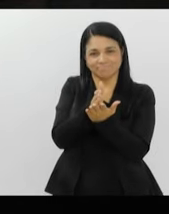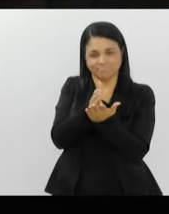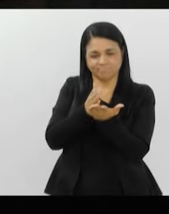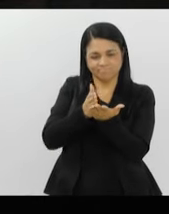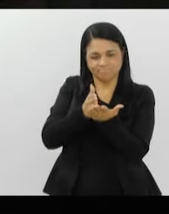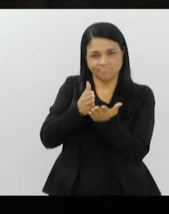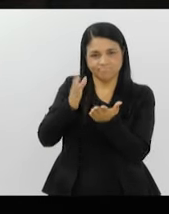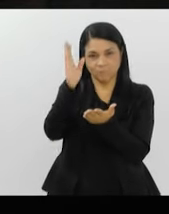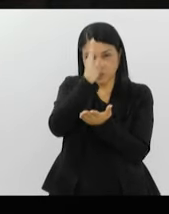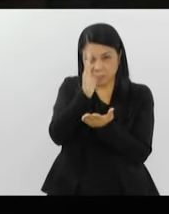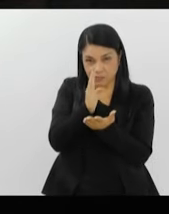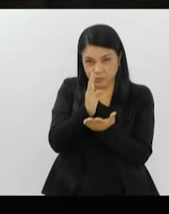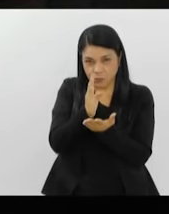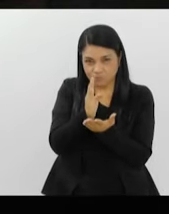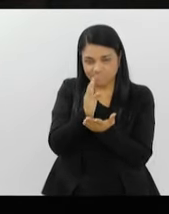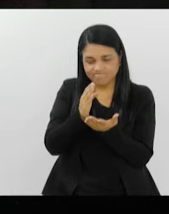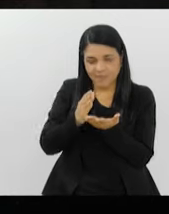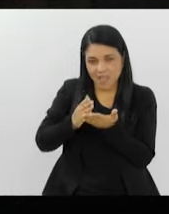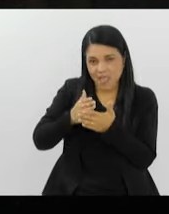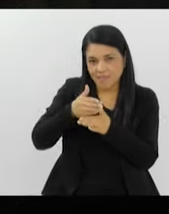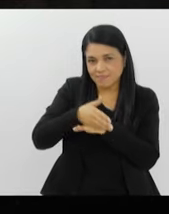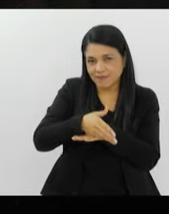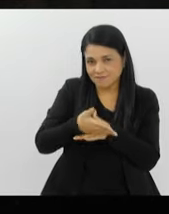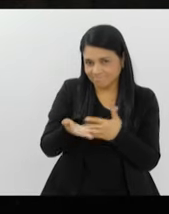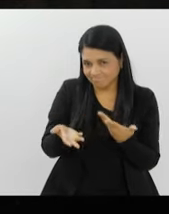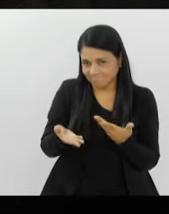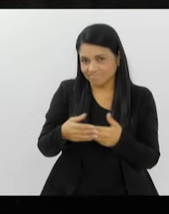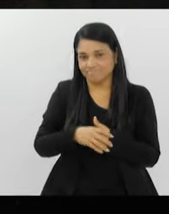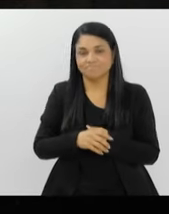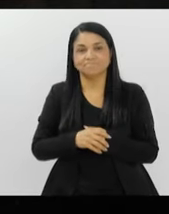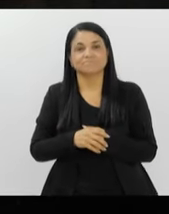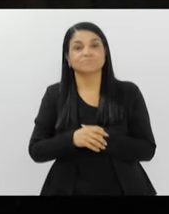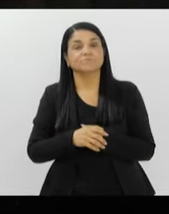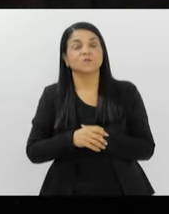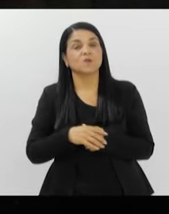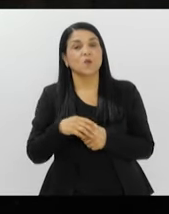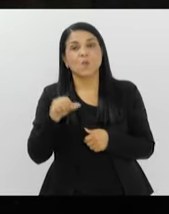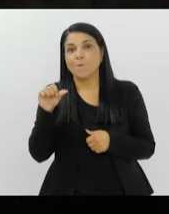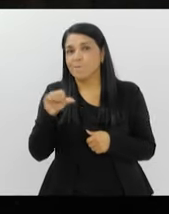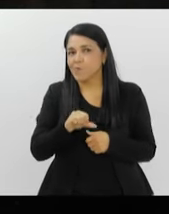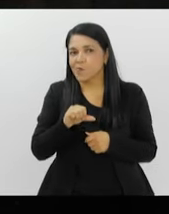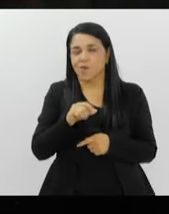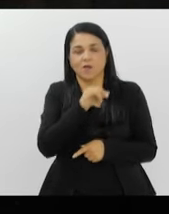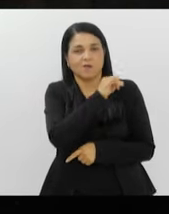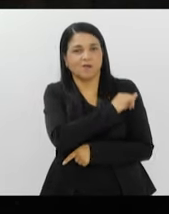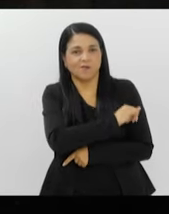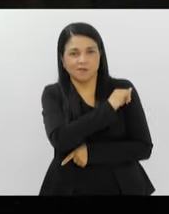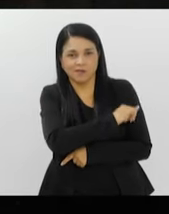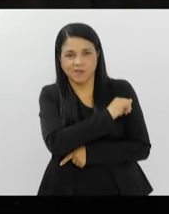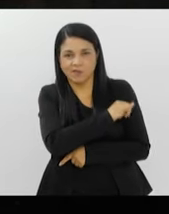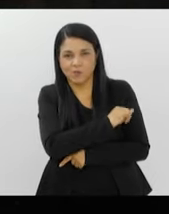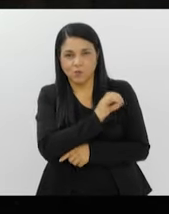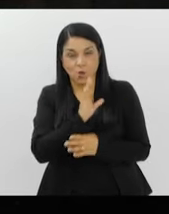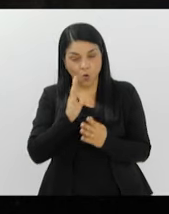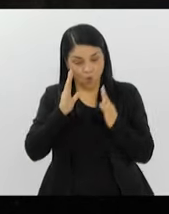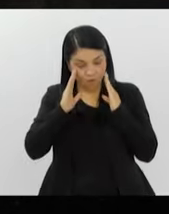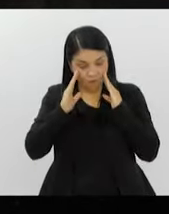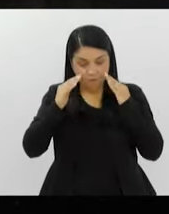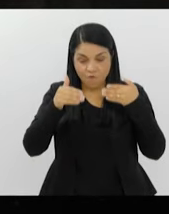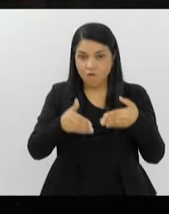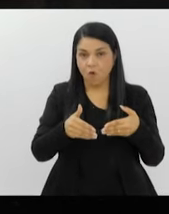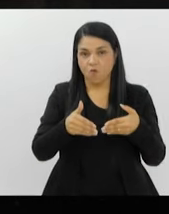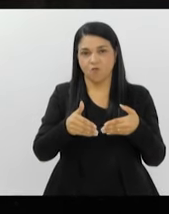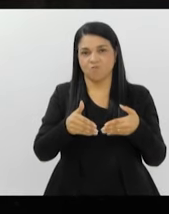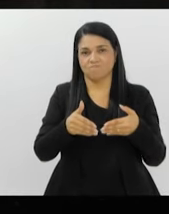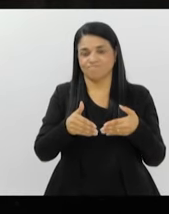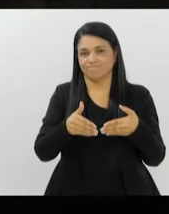fronteiras e o pior disso tudo é que o Rio de Janeiro é é o foco maior de todo esse